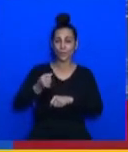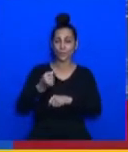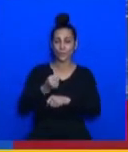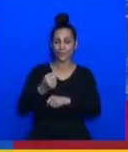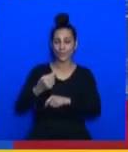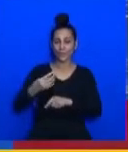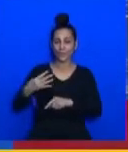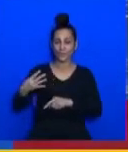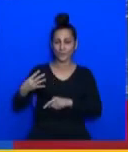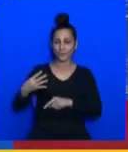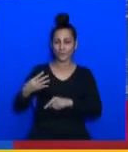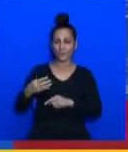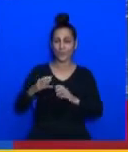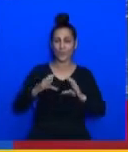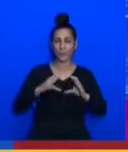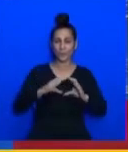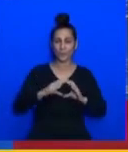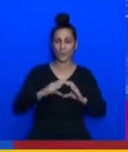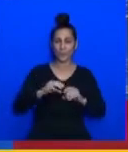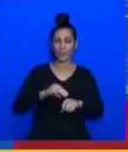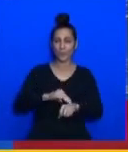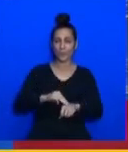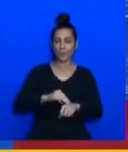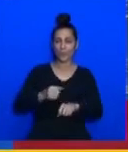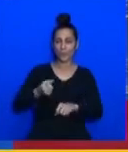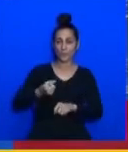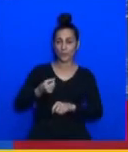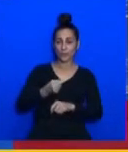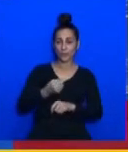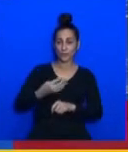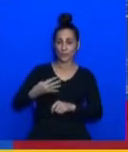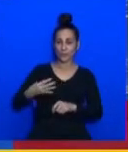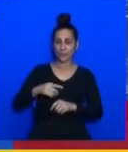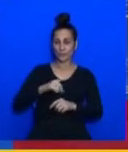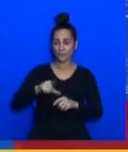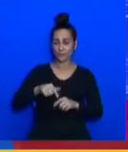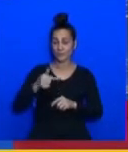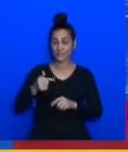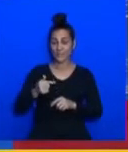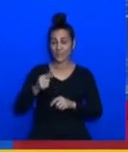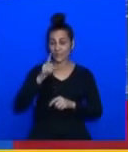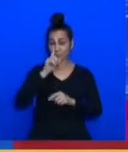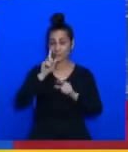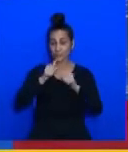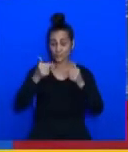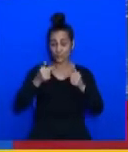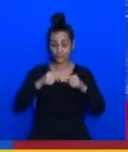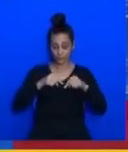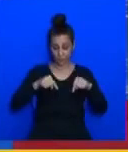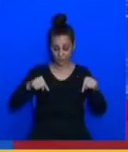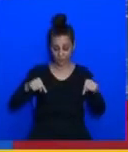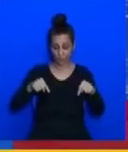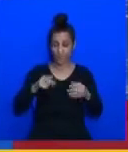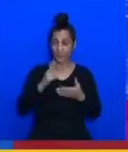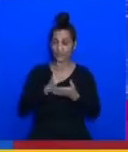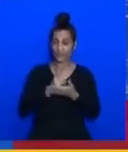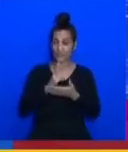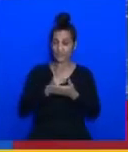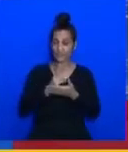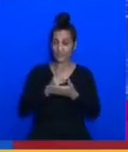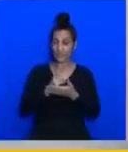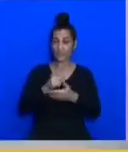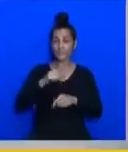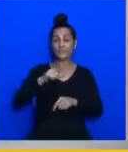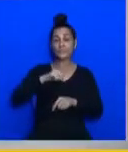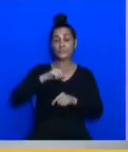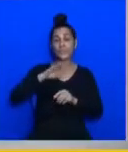número 14. Marrom 14. Foram sorteadas as 7 dezenas do dia de sorte. Na sequência, você